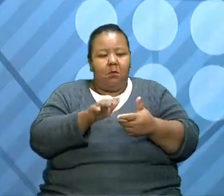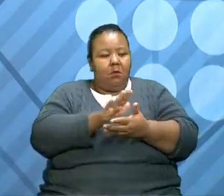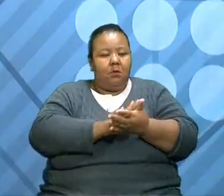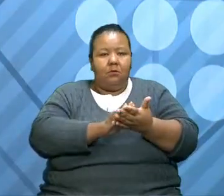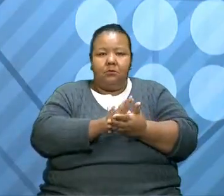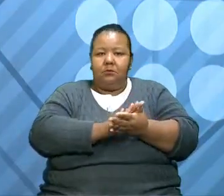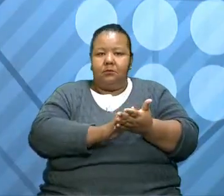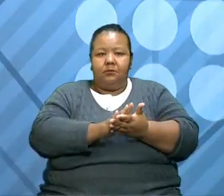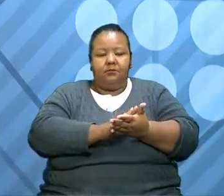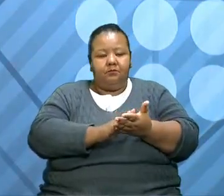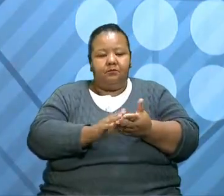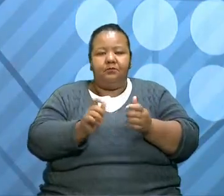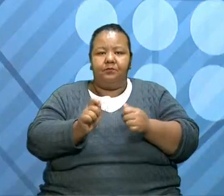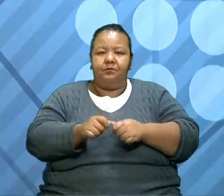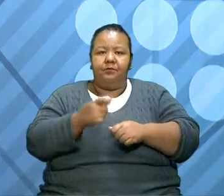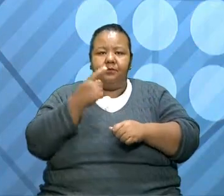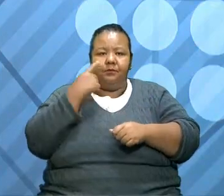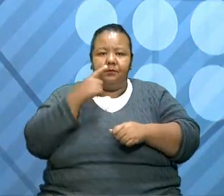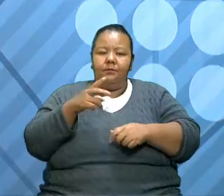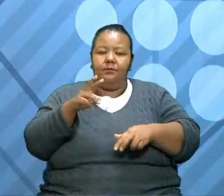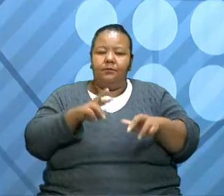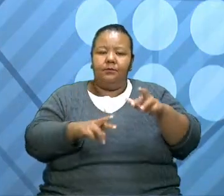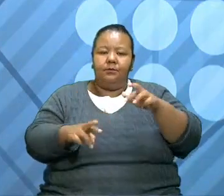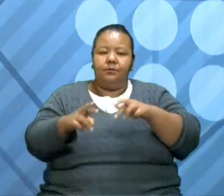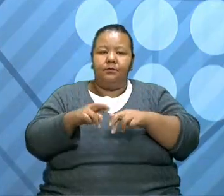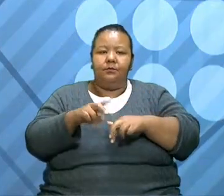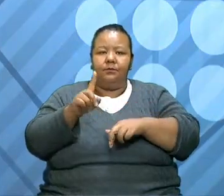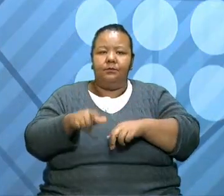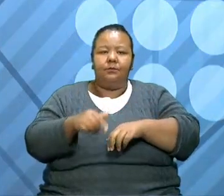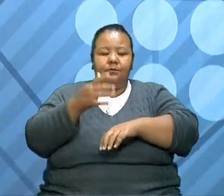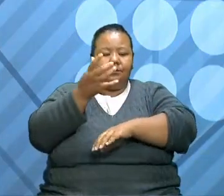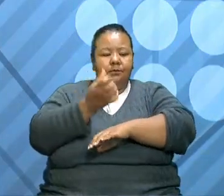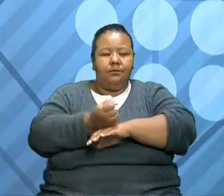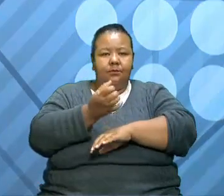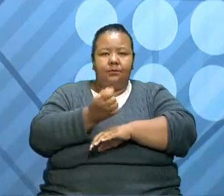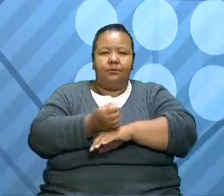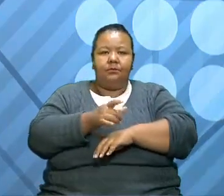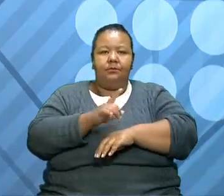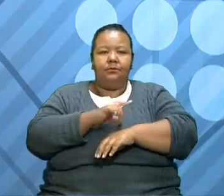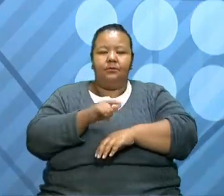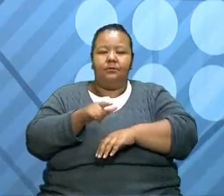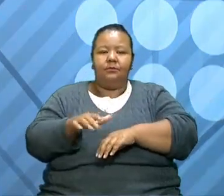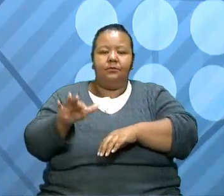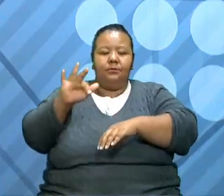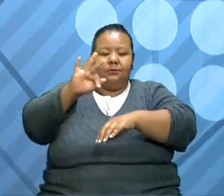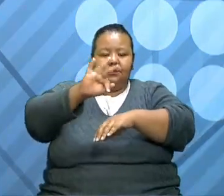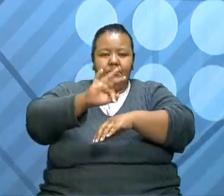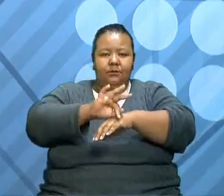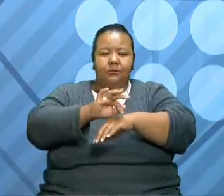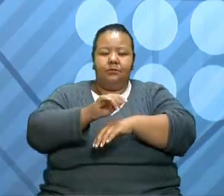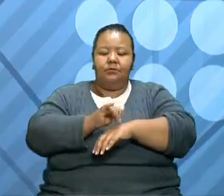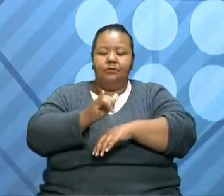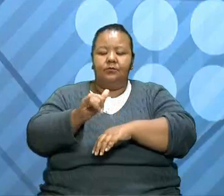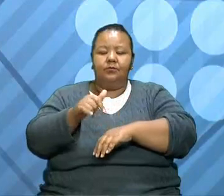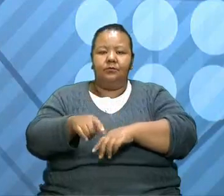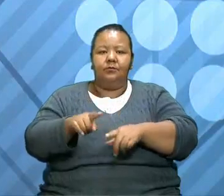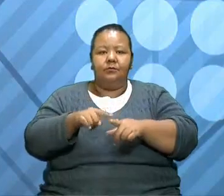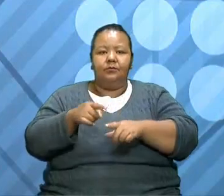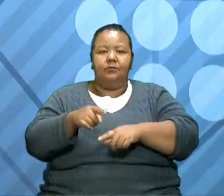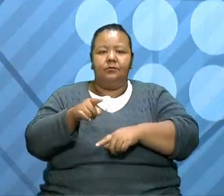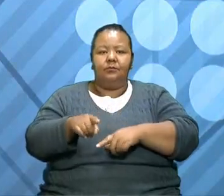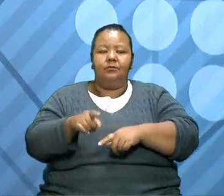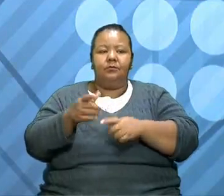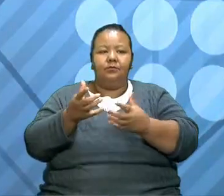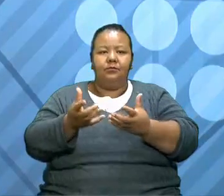estrutura virtual que a gente pode analisar são os aplicativos. Você tem uma central, você reporta a central, mas se